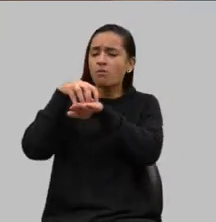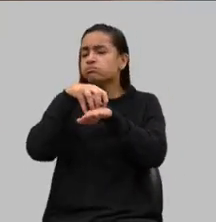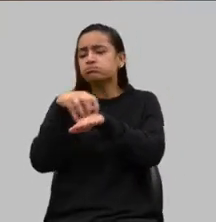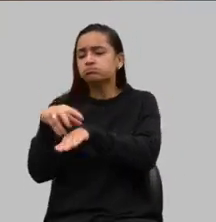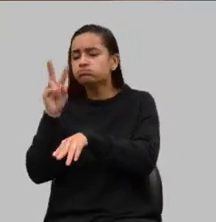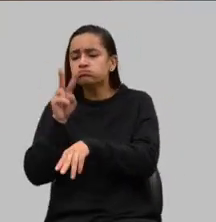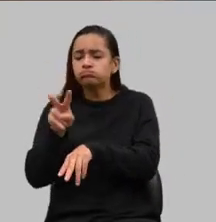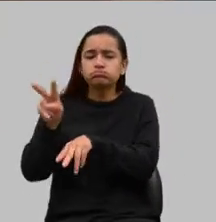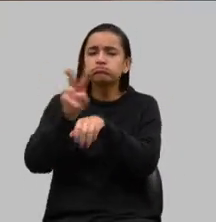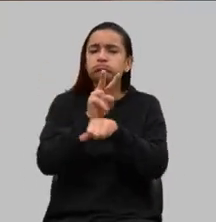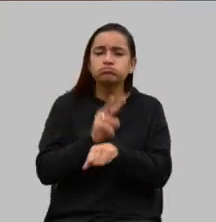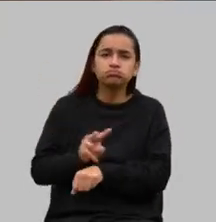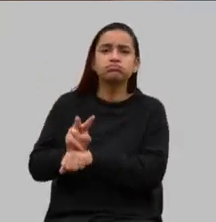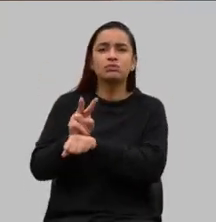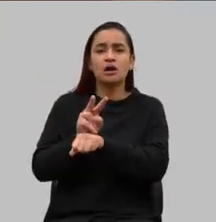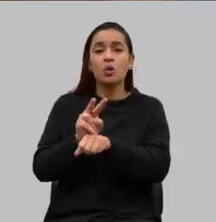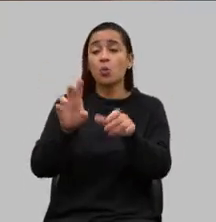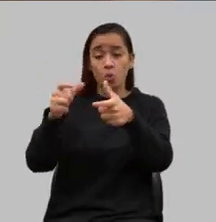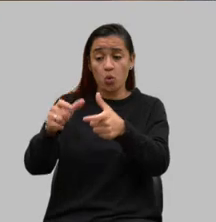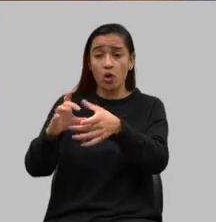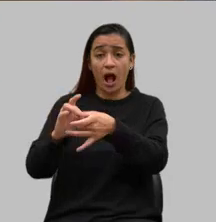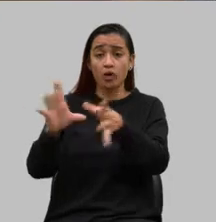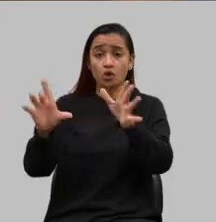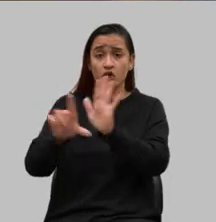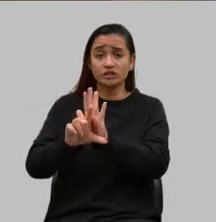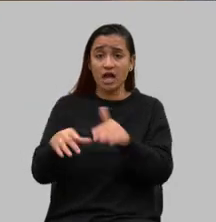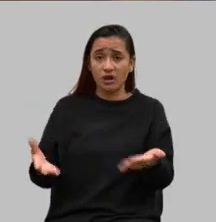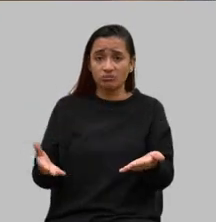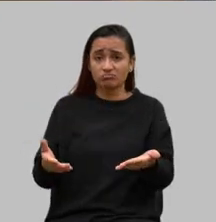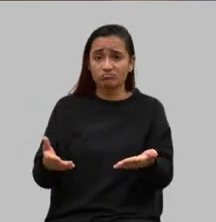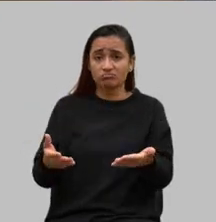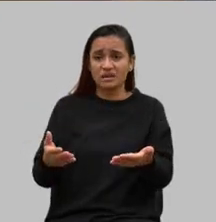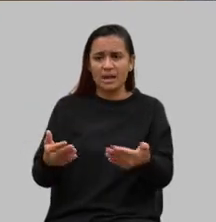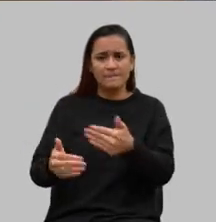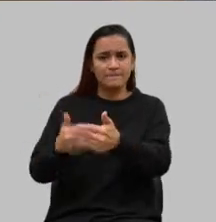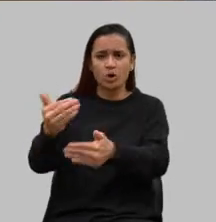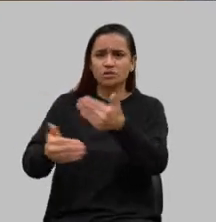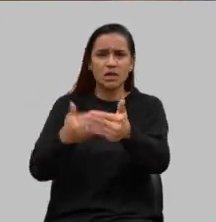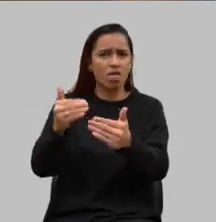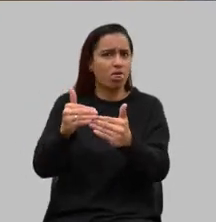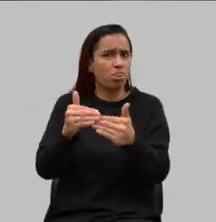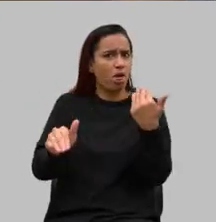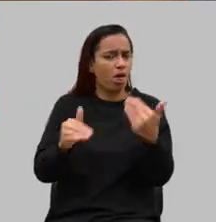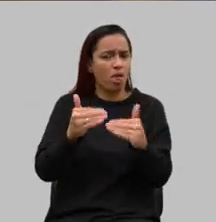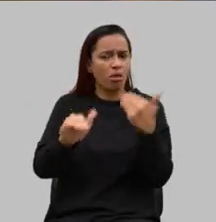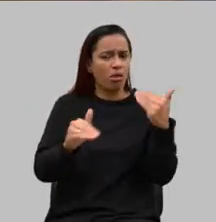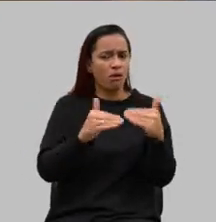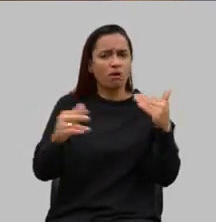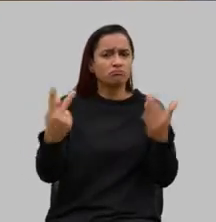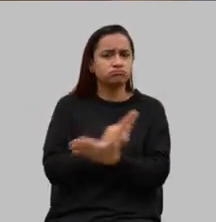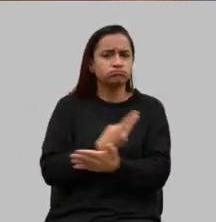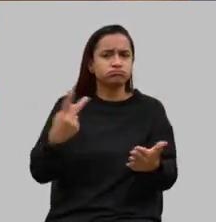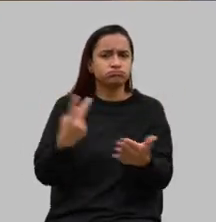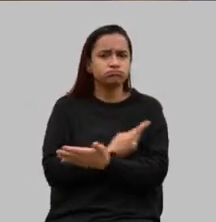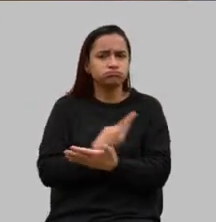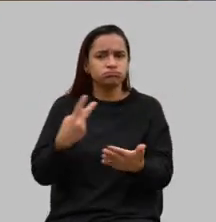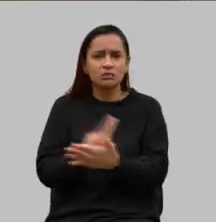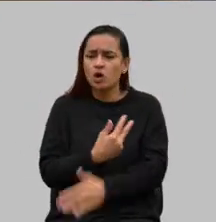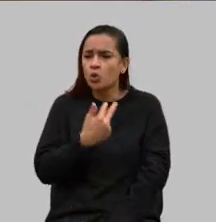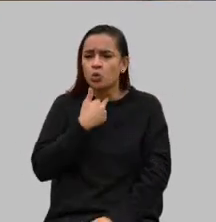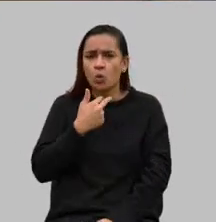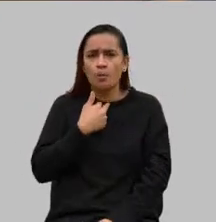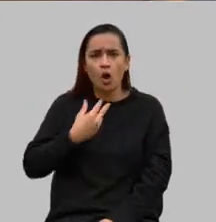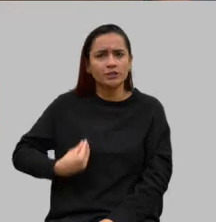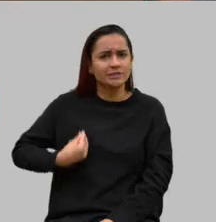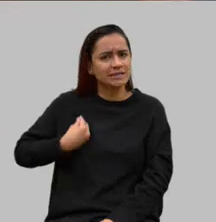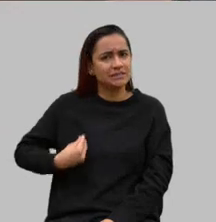por termo de ajuste de Conduta procedimento completamente inadequado e que não deveria existir depois de